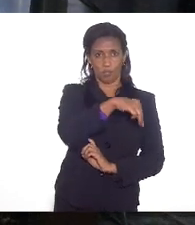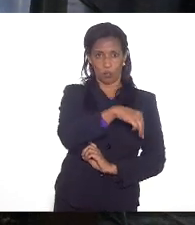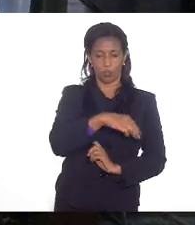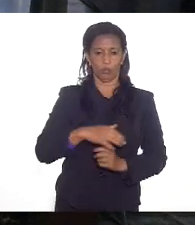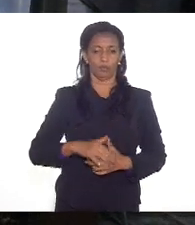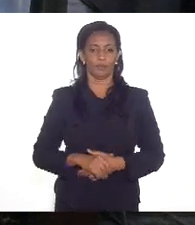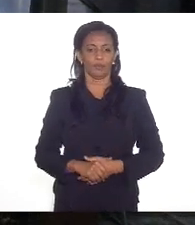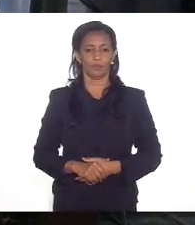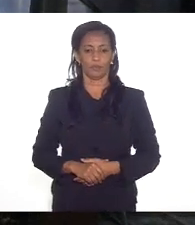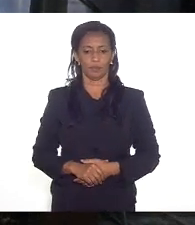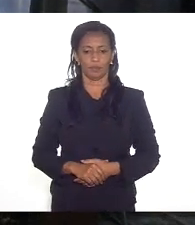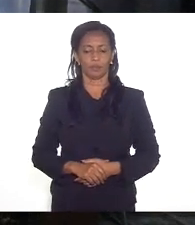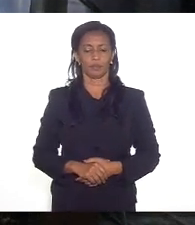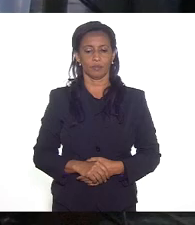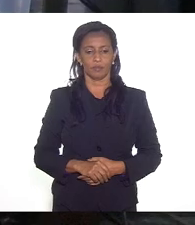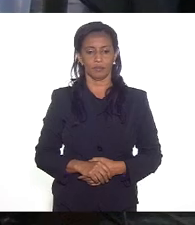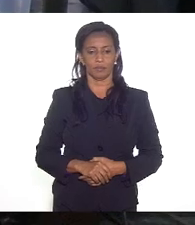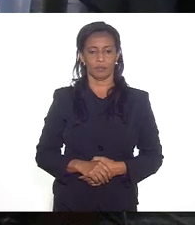tela